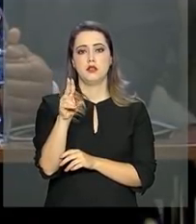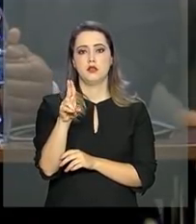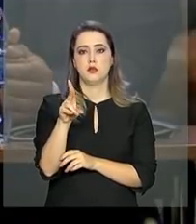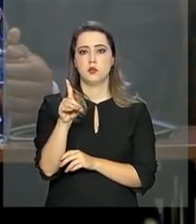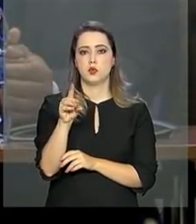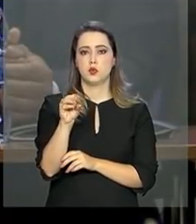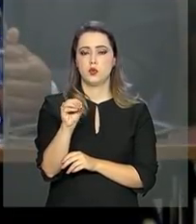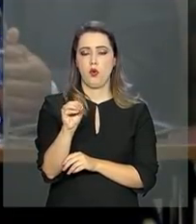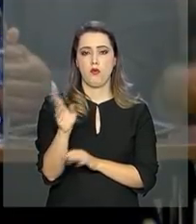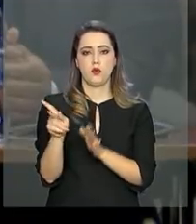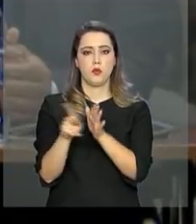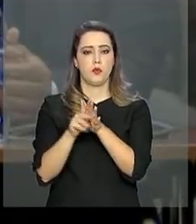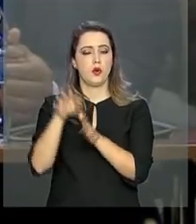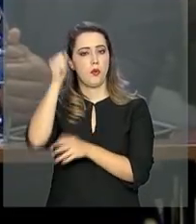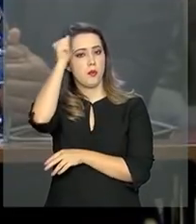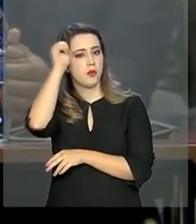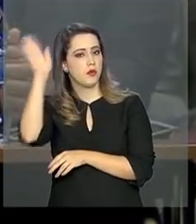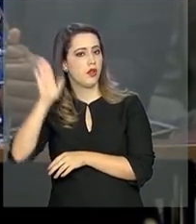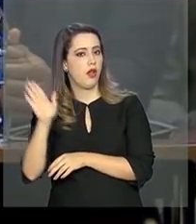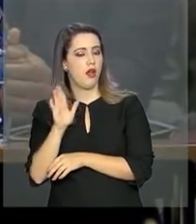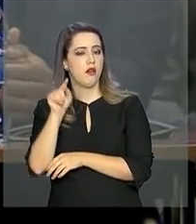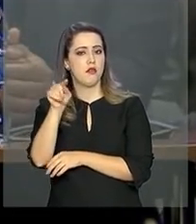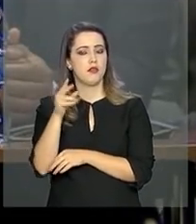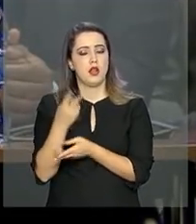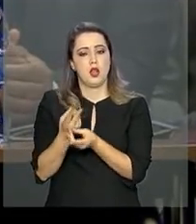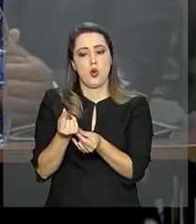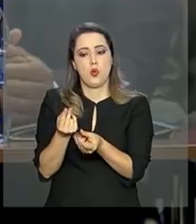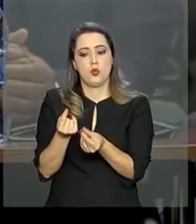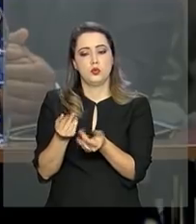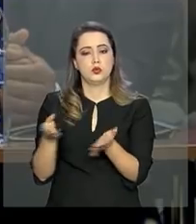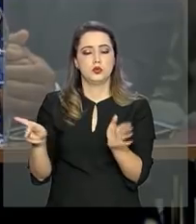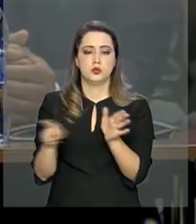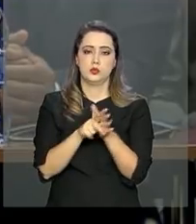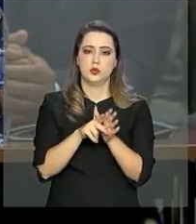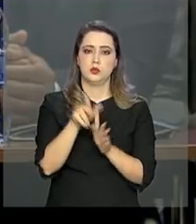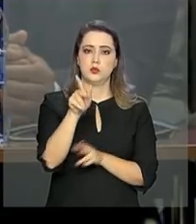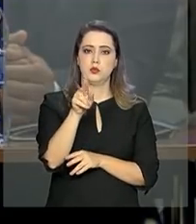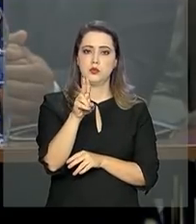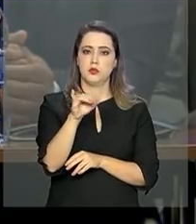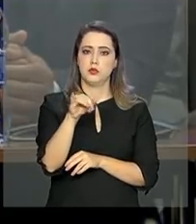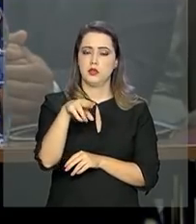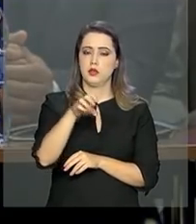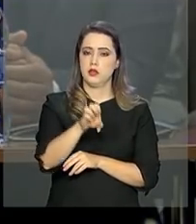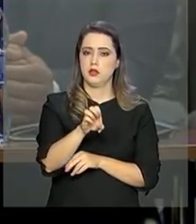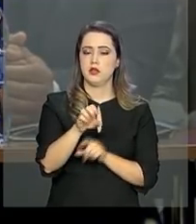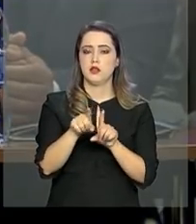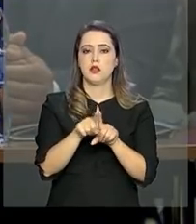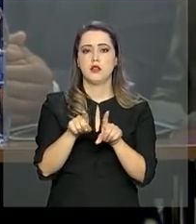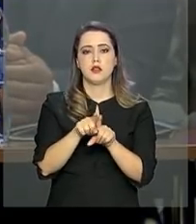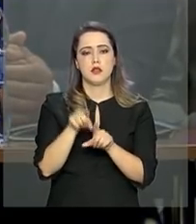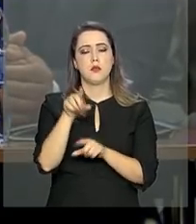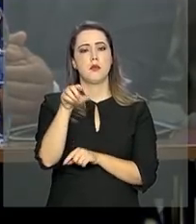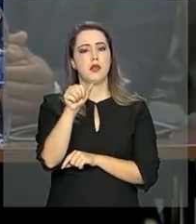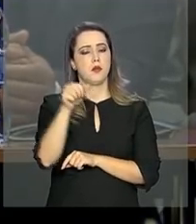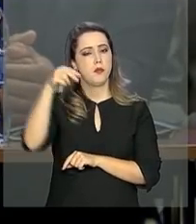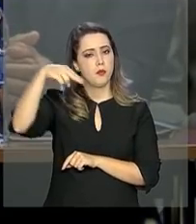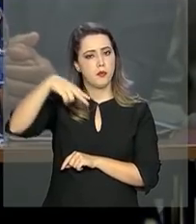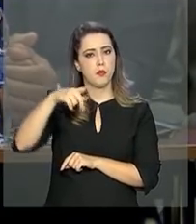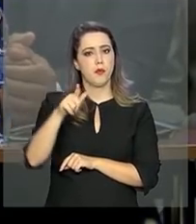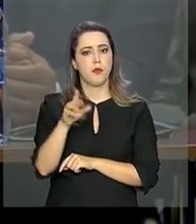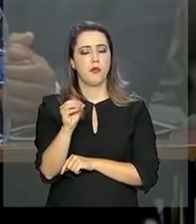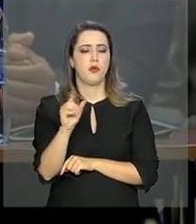áfrica com recursos aportados pela guiné equatorial e por angola e apoiamos o